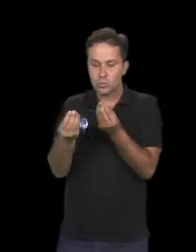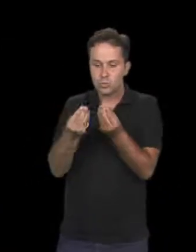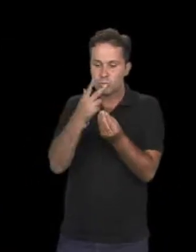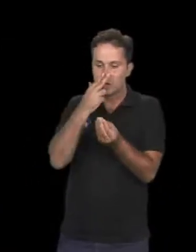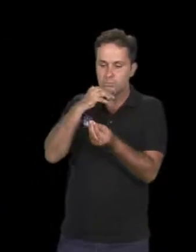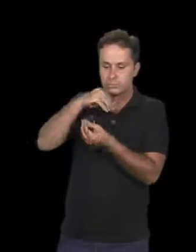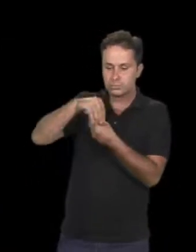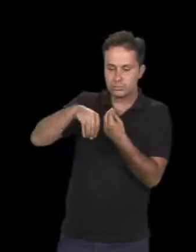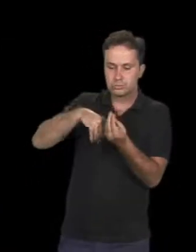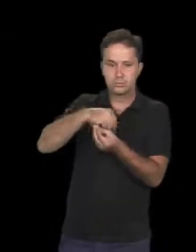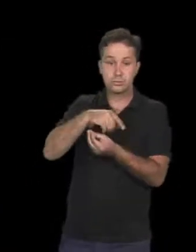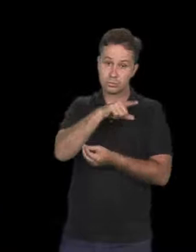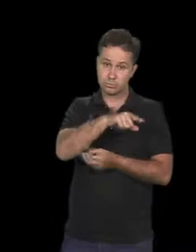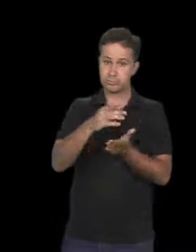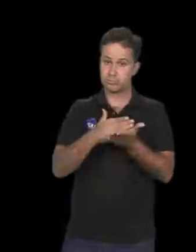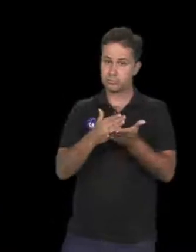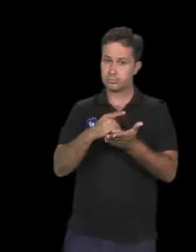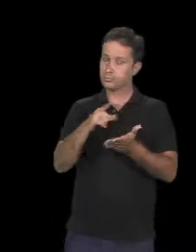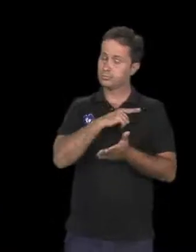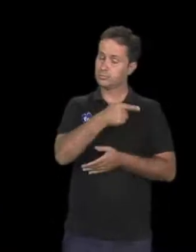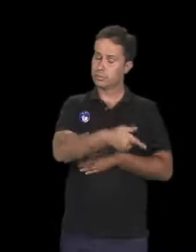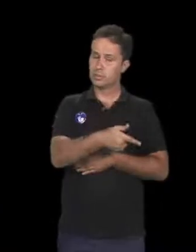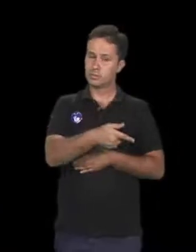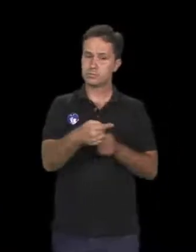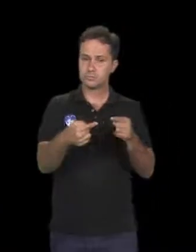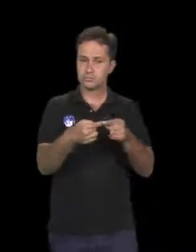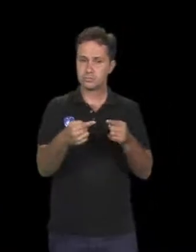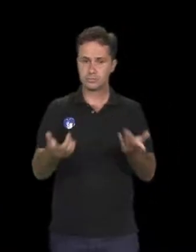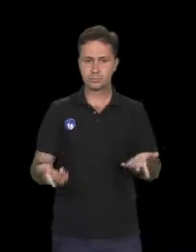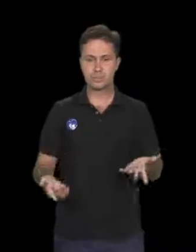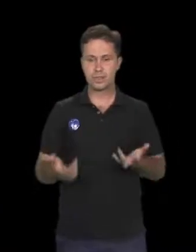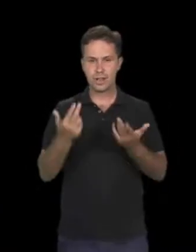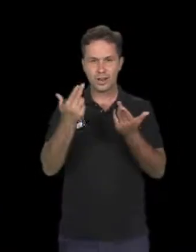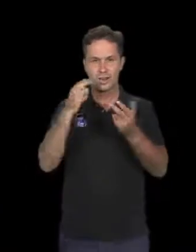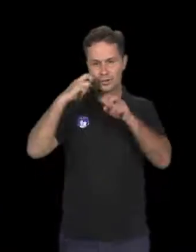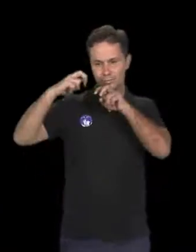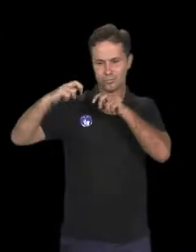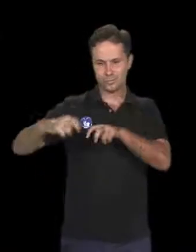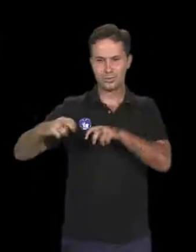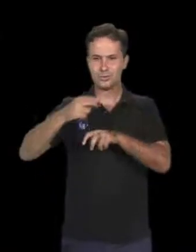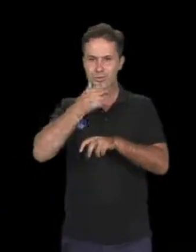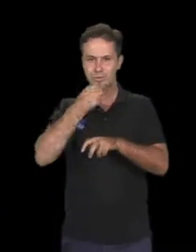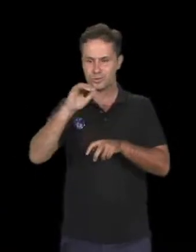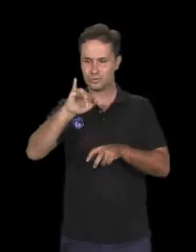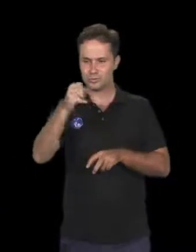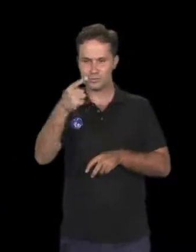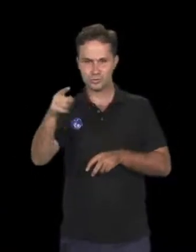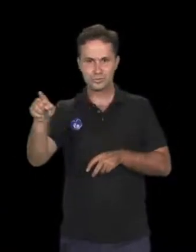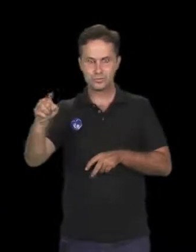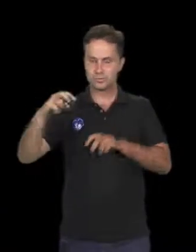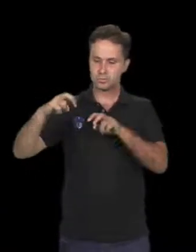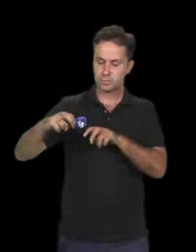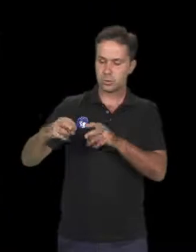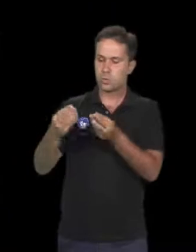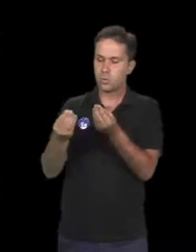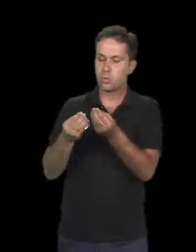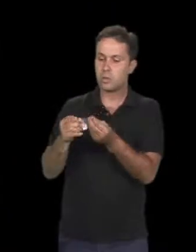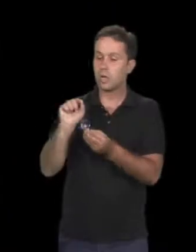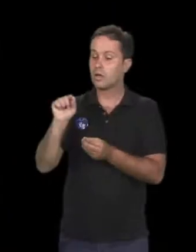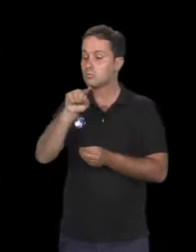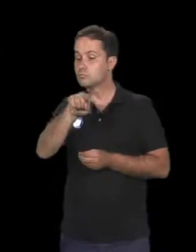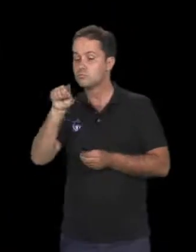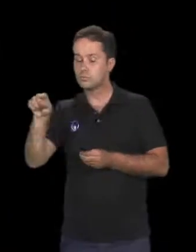João quando eu fui falar com ele do matemático, por questões de tempo e espaço, Né? Eu acho